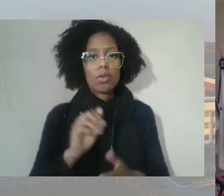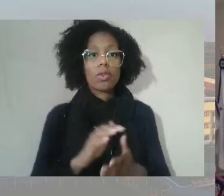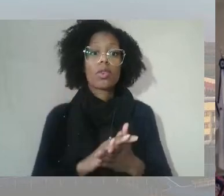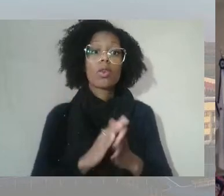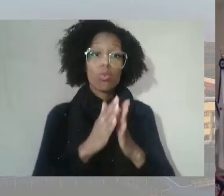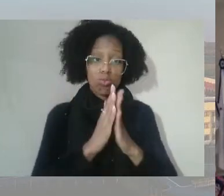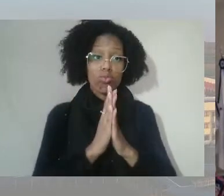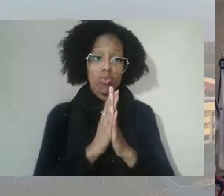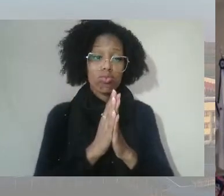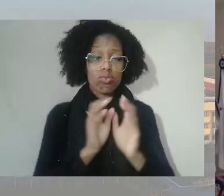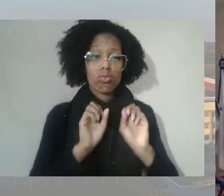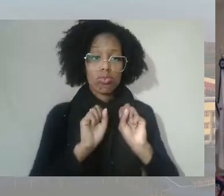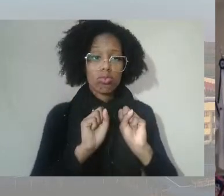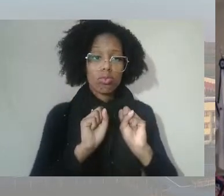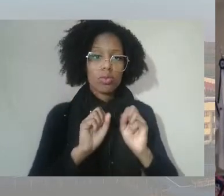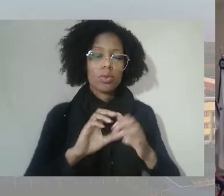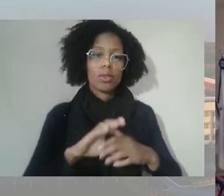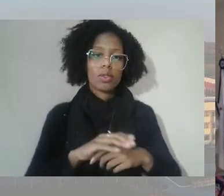favor.